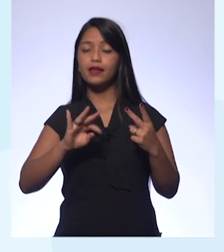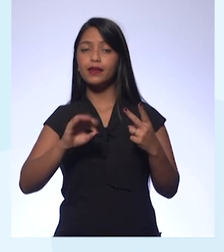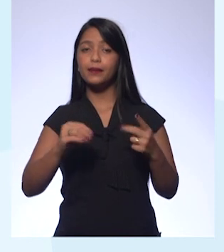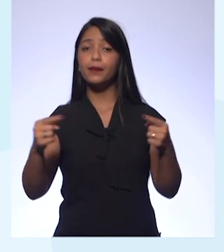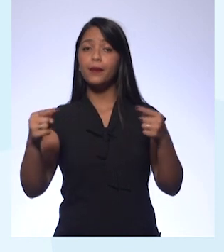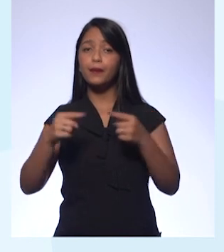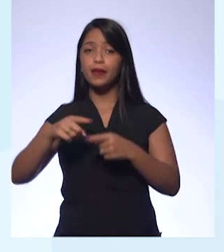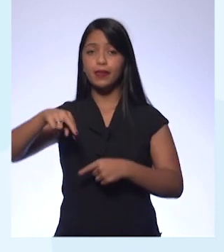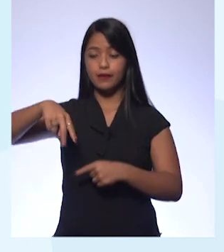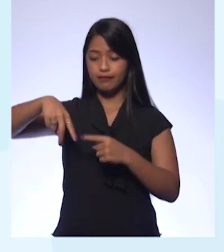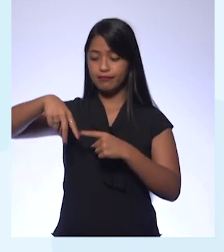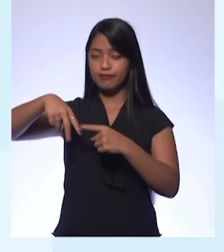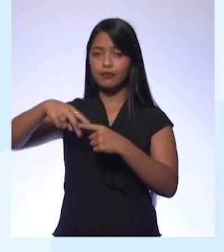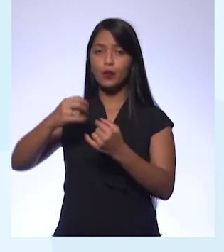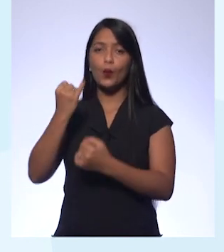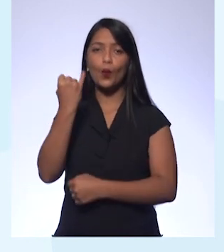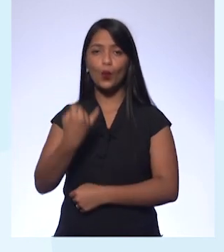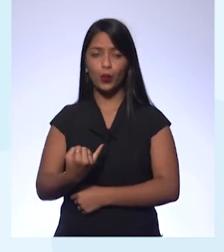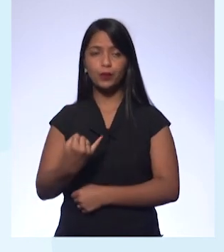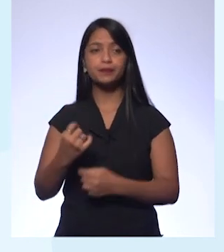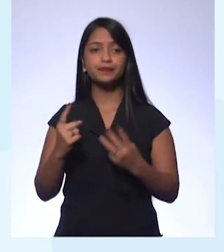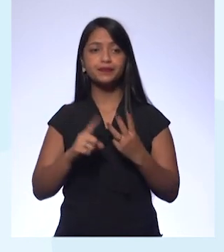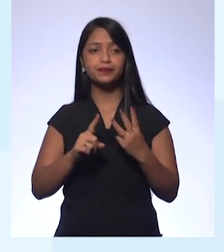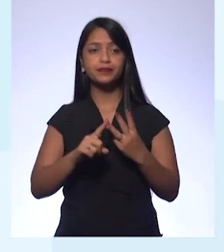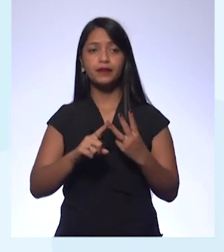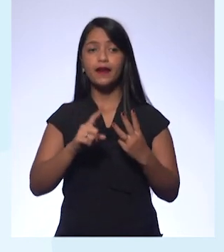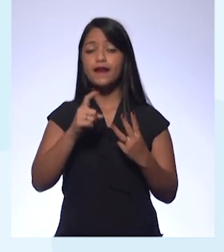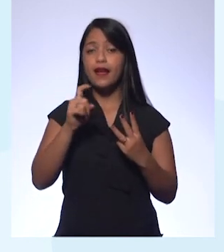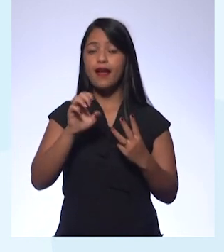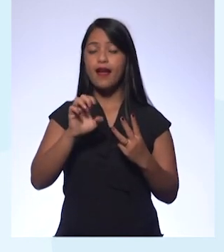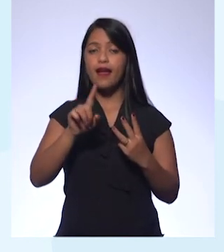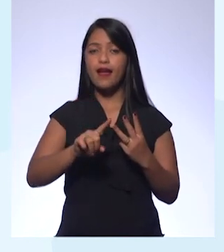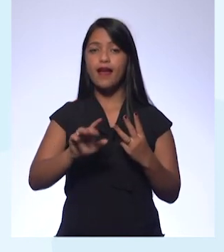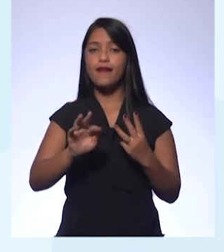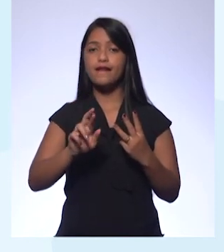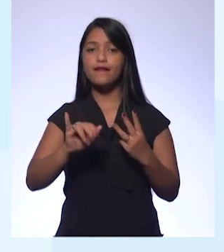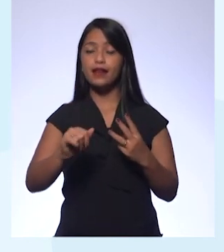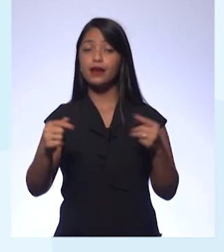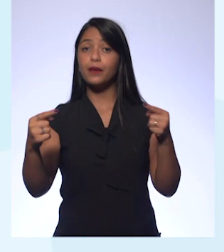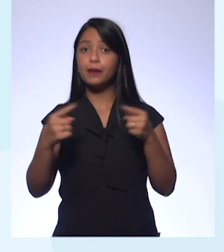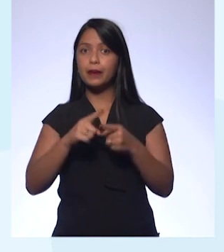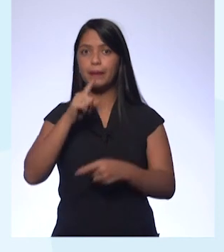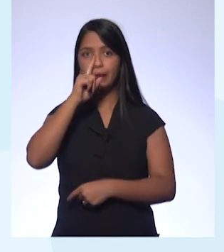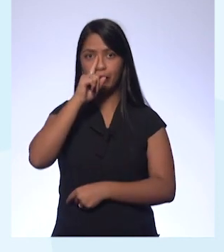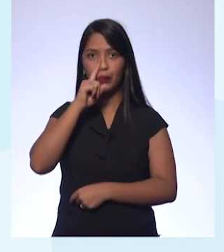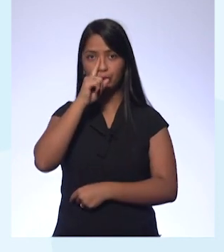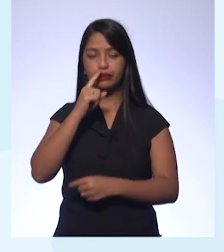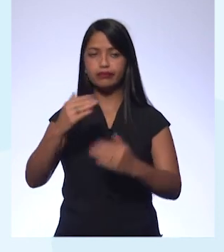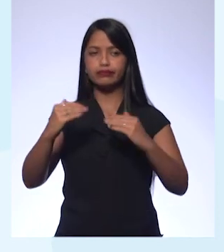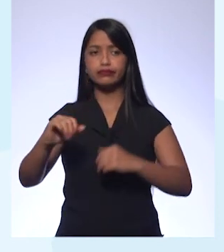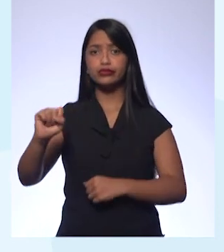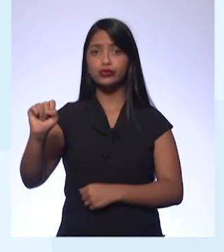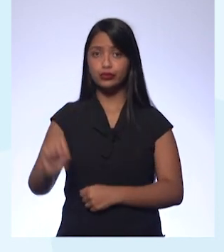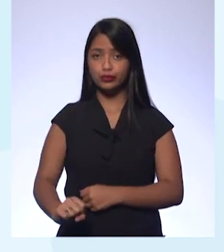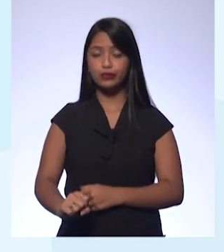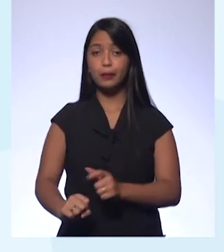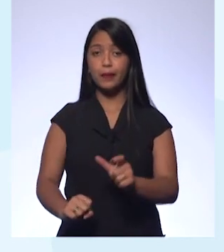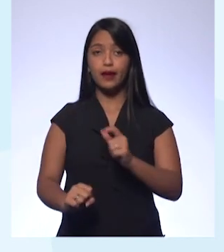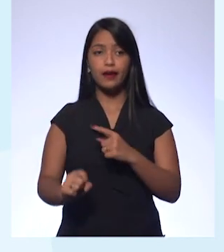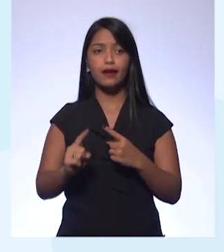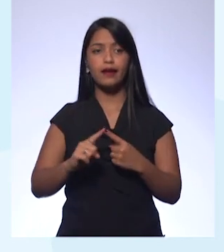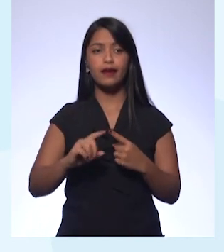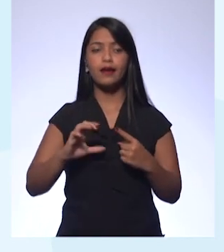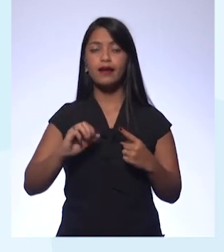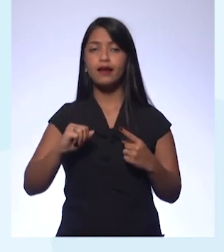passeio. E marombado, musculoso. E do sul, Campo Santo, cemitério, guri, menino,